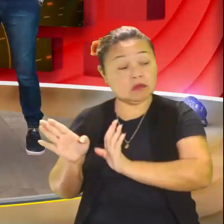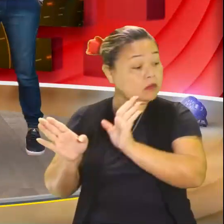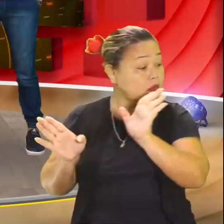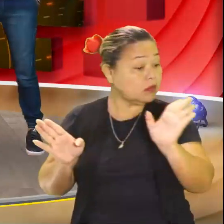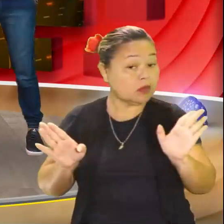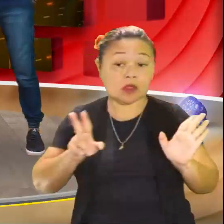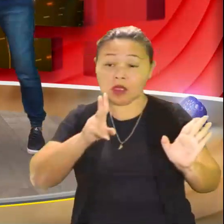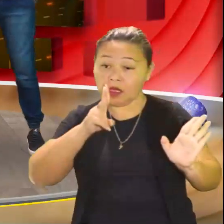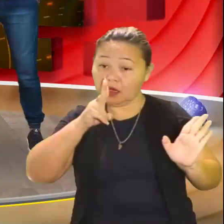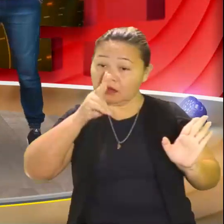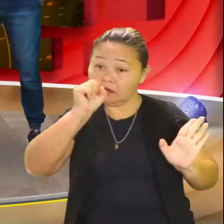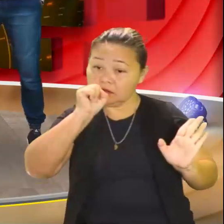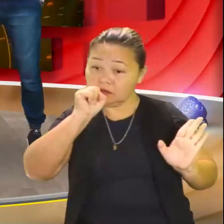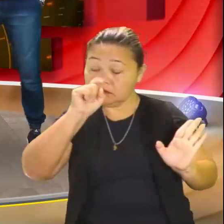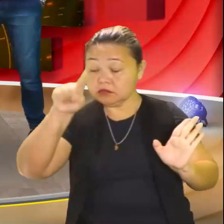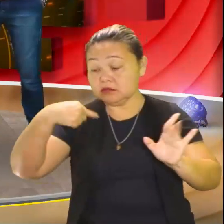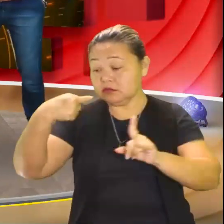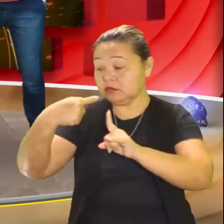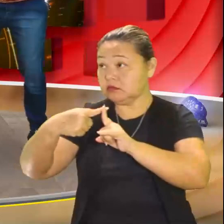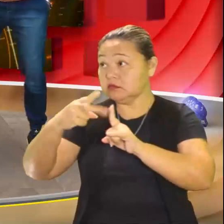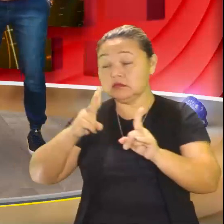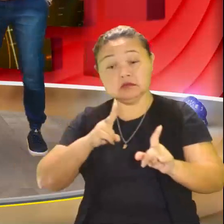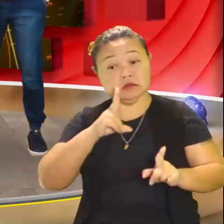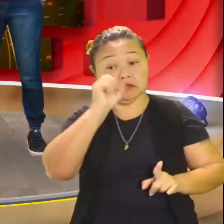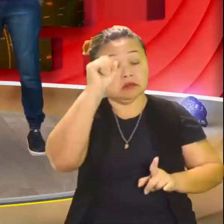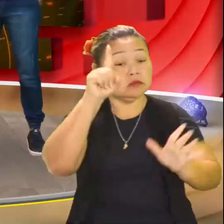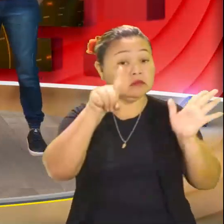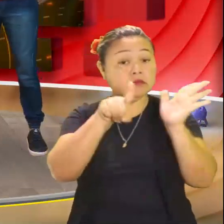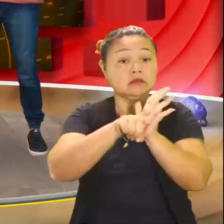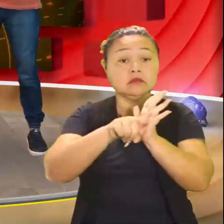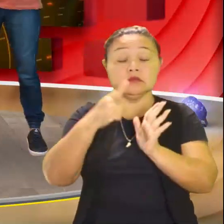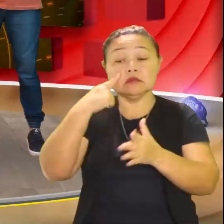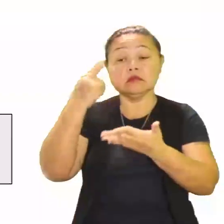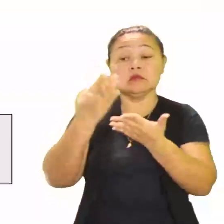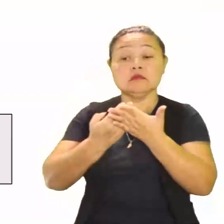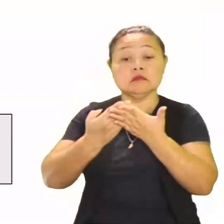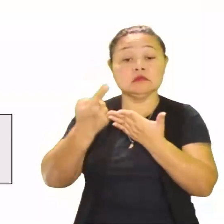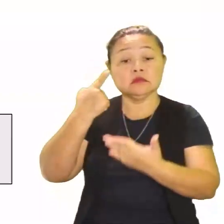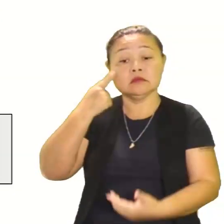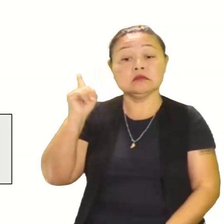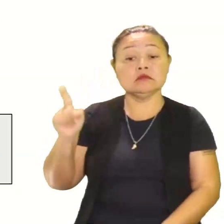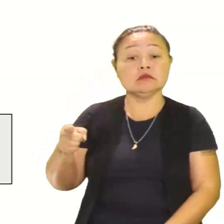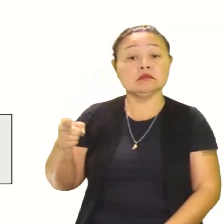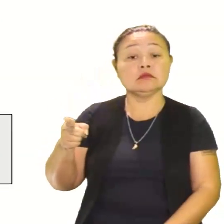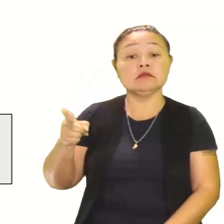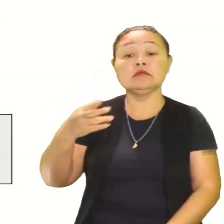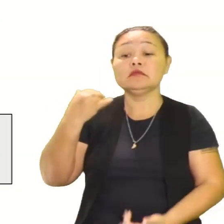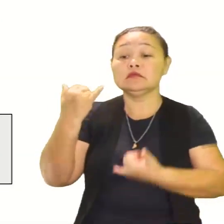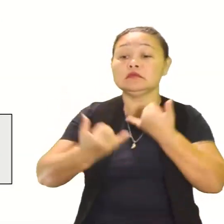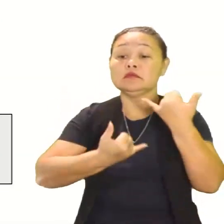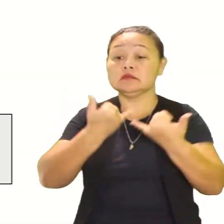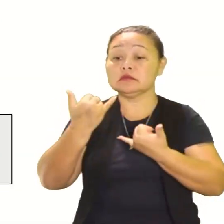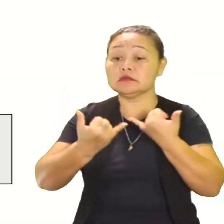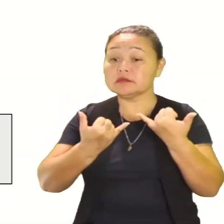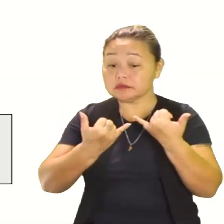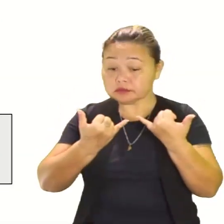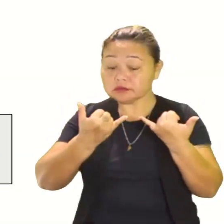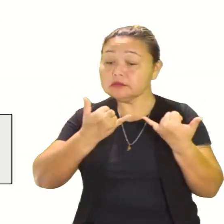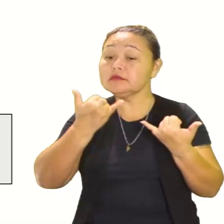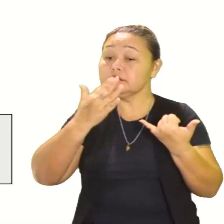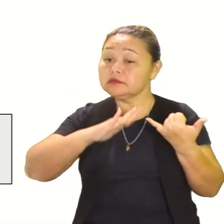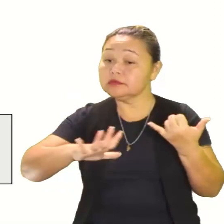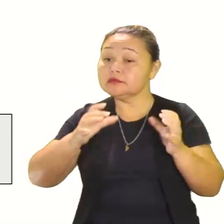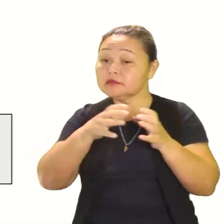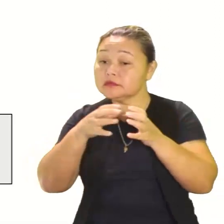a força aplicada vai ser positiva ou Negativa. negativa. Vamos lá, vamos estudar um pouquinho essa parte aí. Crianças brincando de cabo de